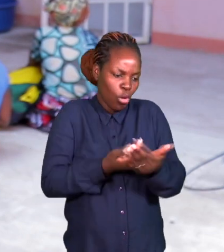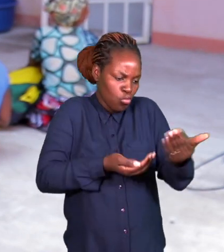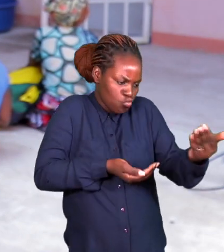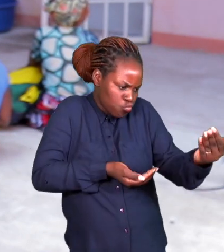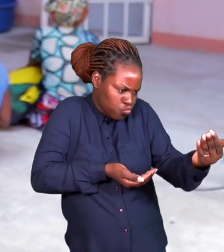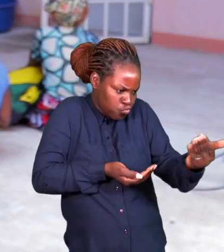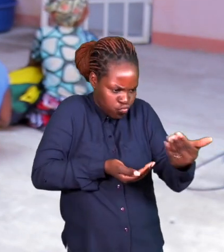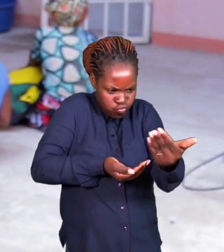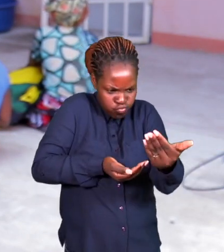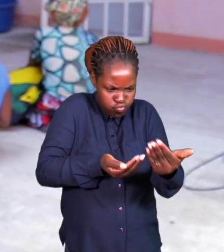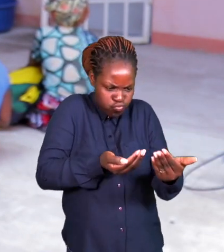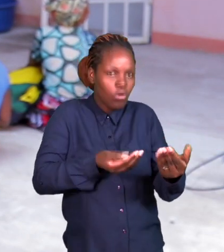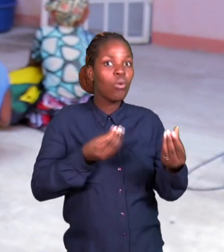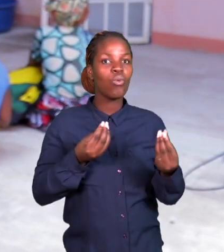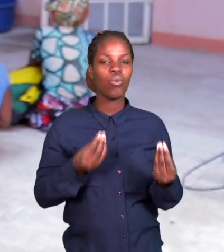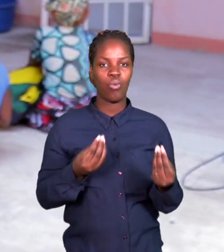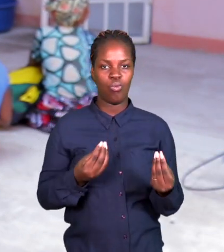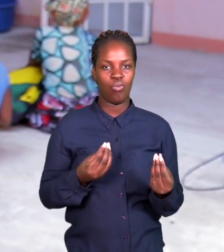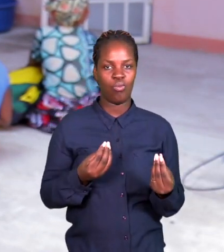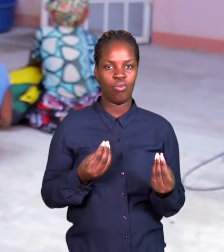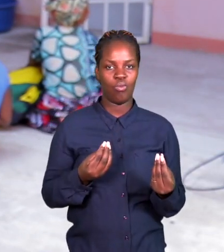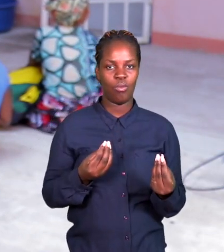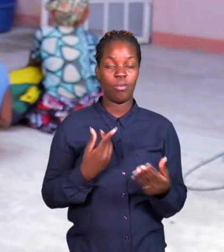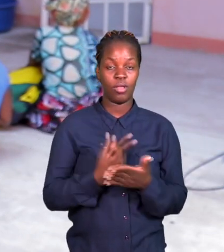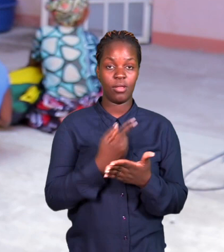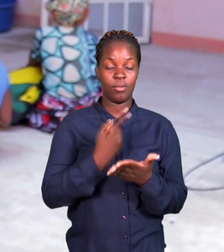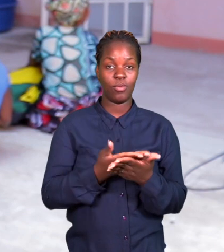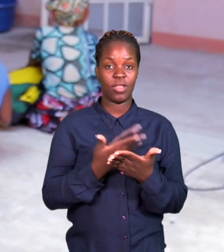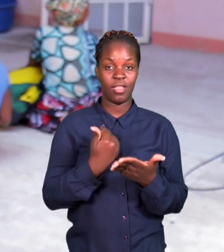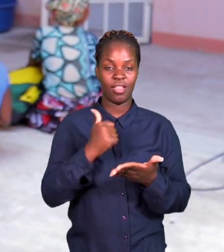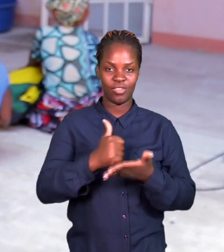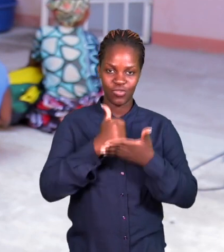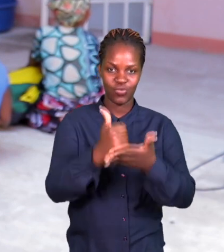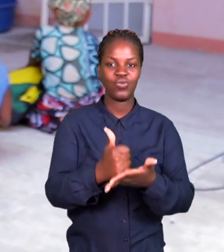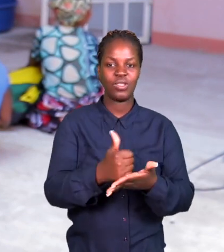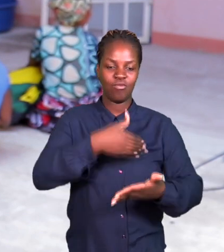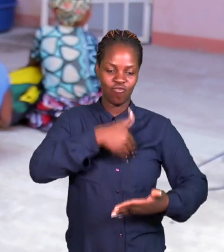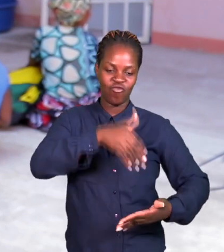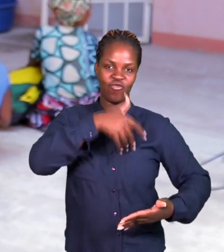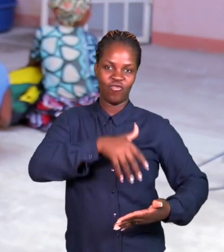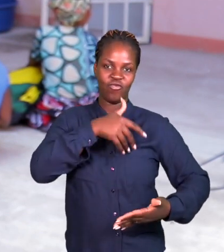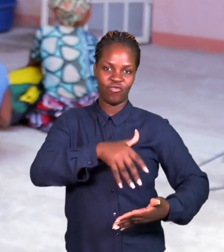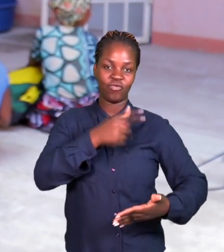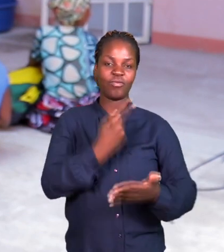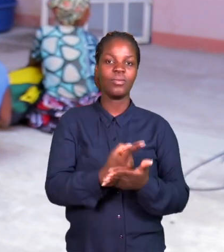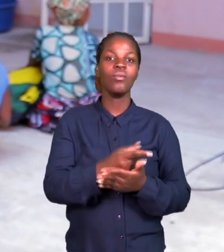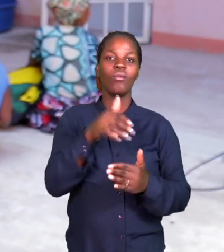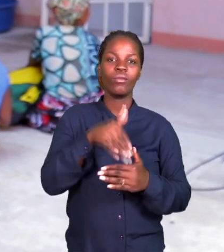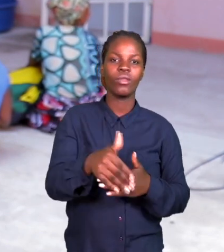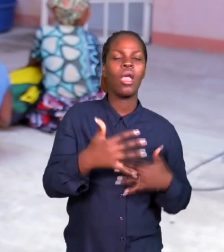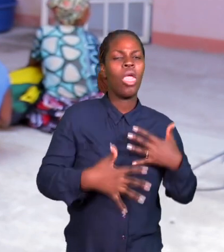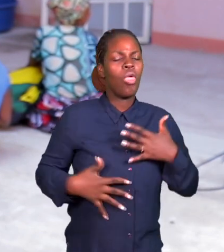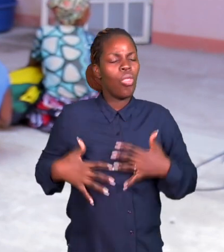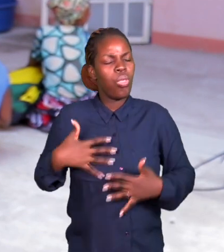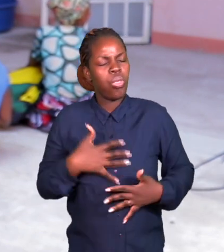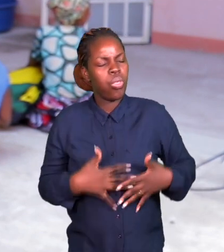Ensinamos as boas pegas, porque tudo isso é que contribui para a produção do leite. Então, temos dado a recomendação para a mãe hidratar-se